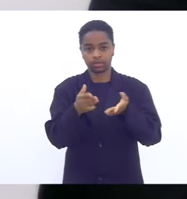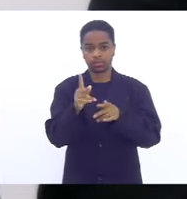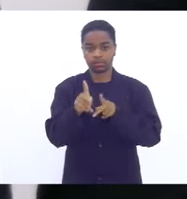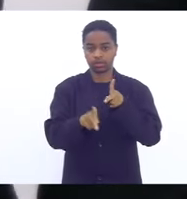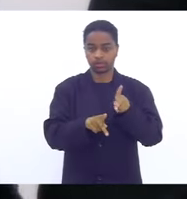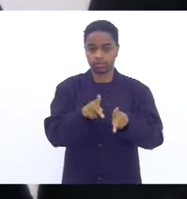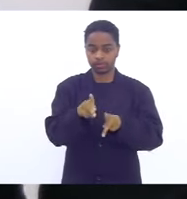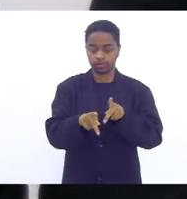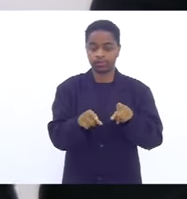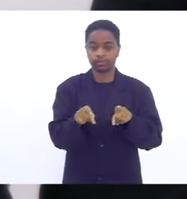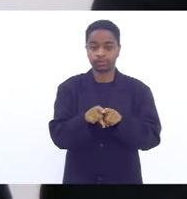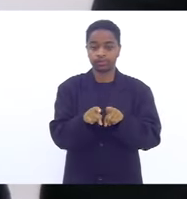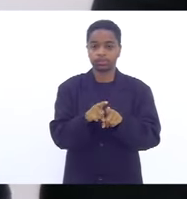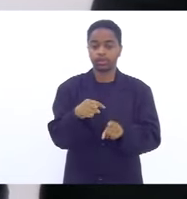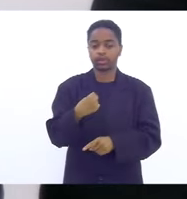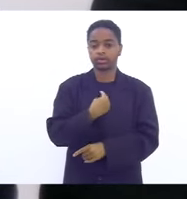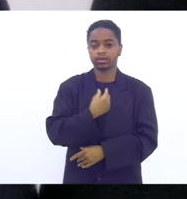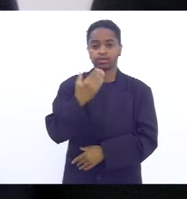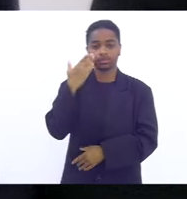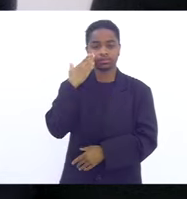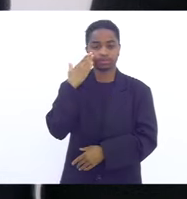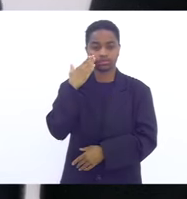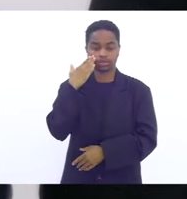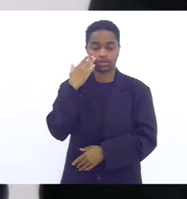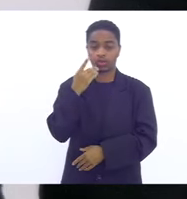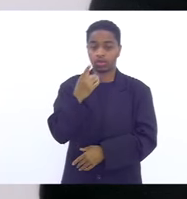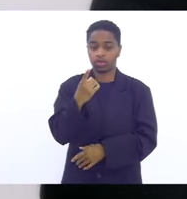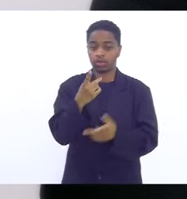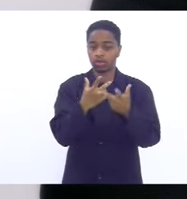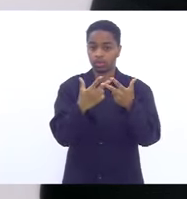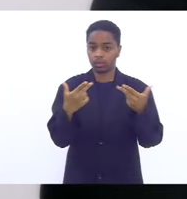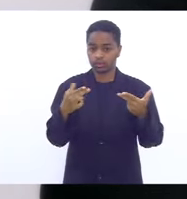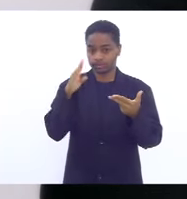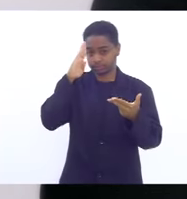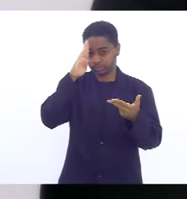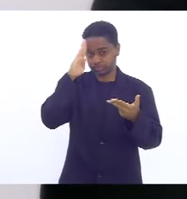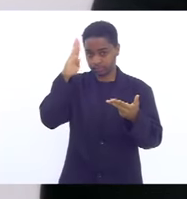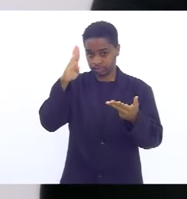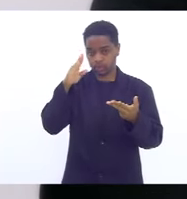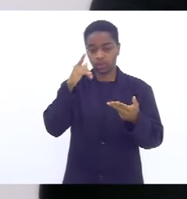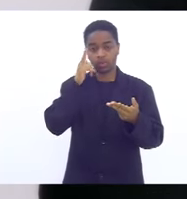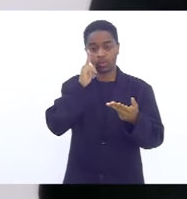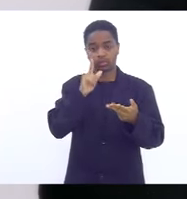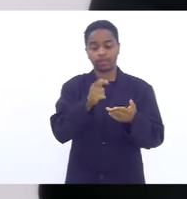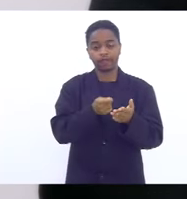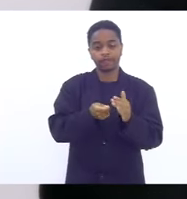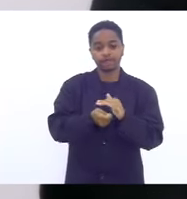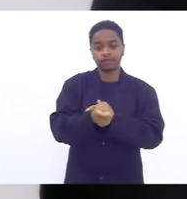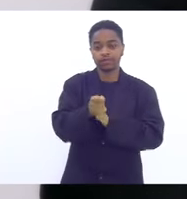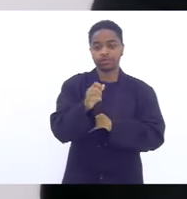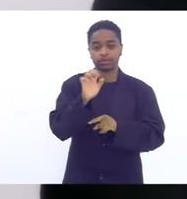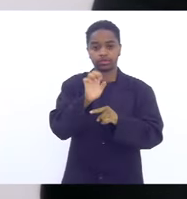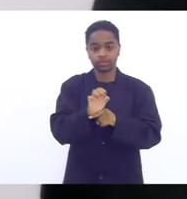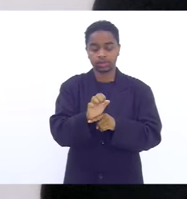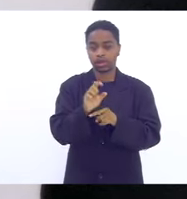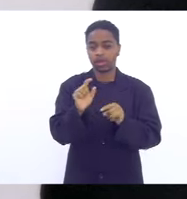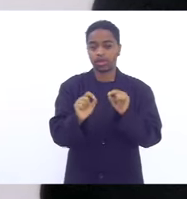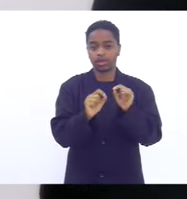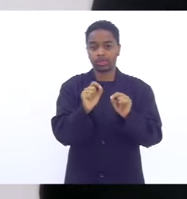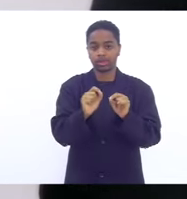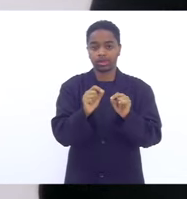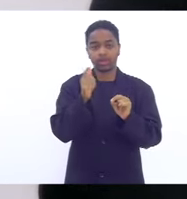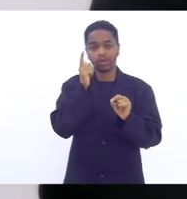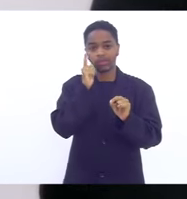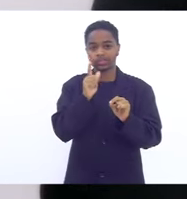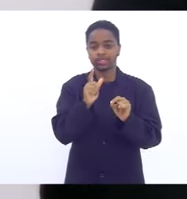No outro giro, sabe-se que um dos fatores primordiais para atrair investimentos para o Estado é a disponibilidade de